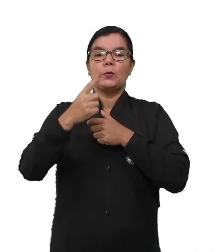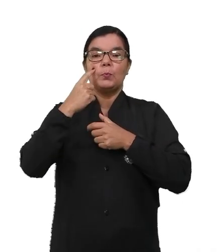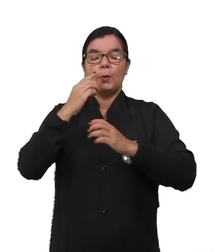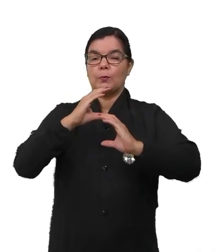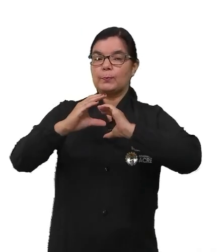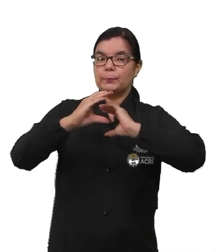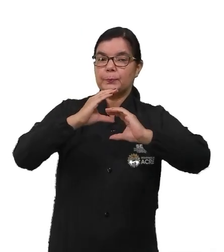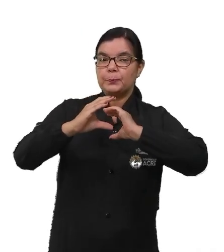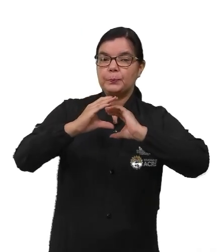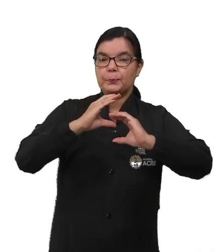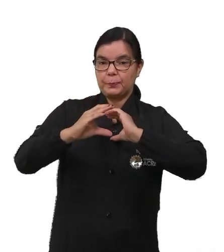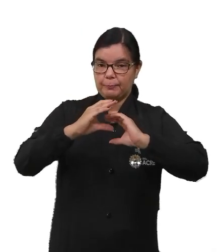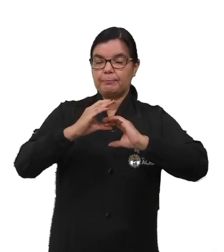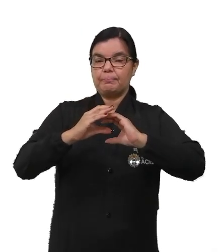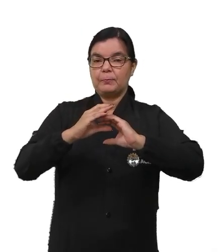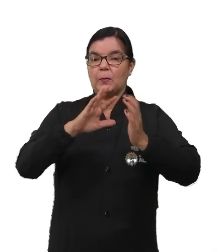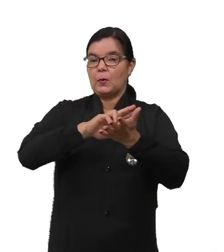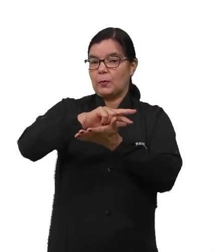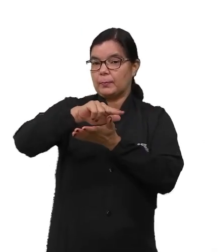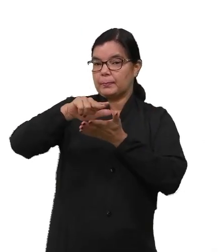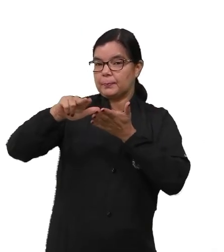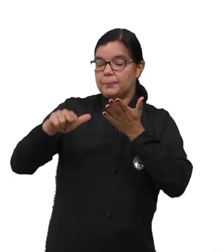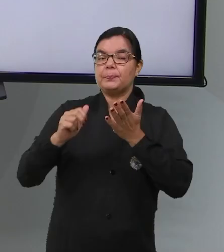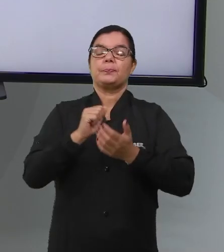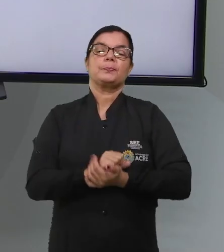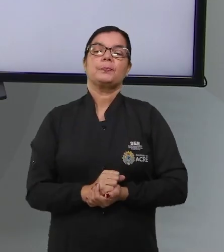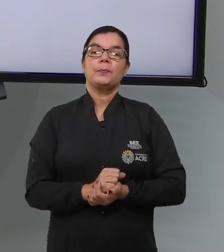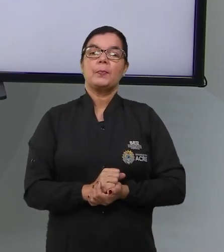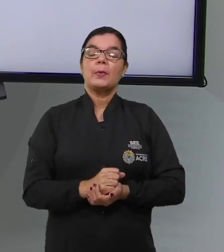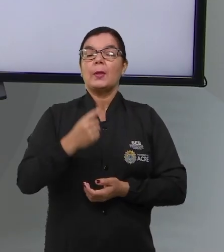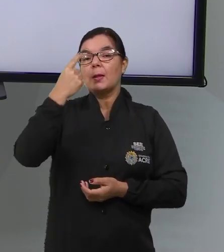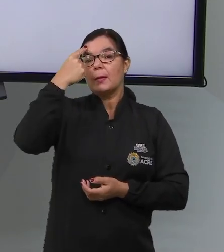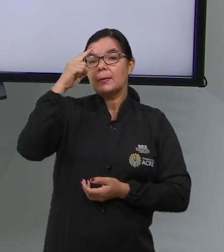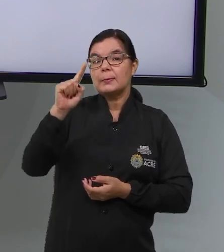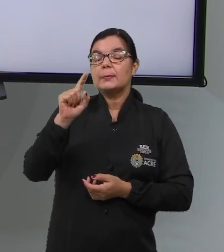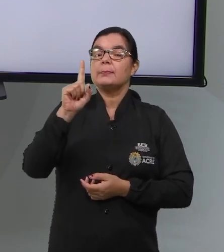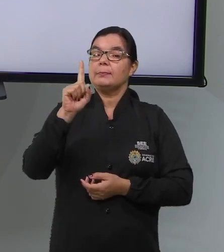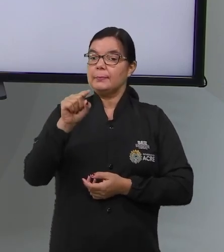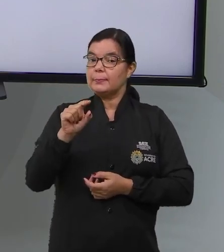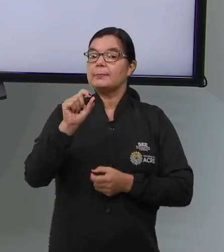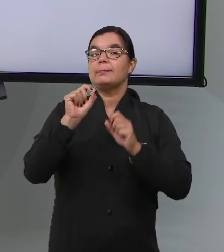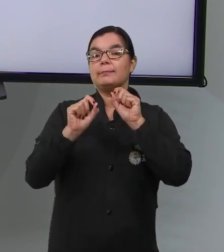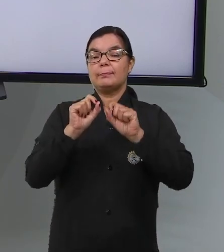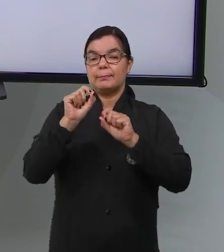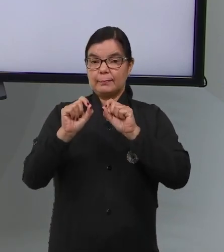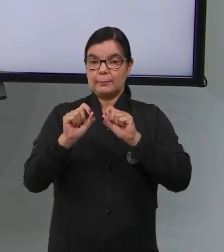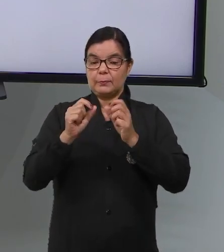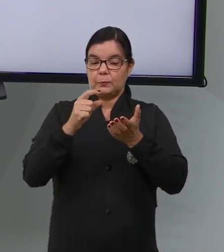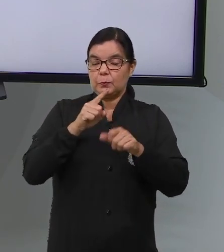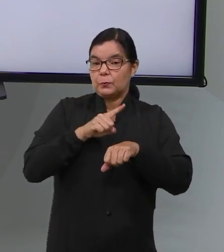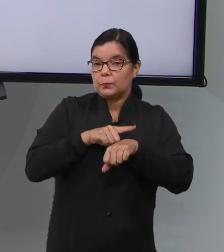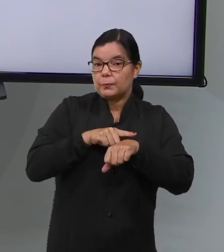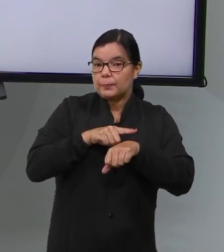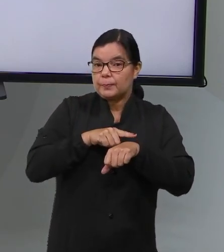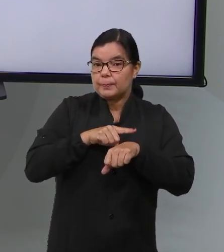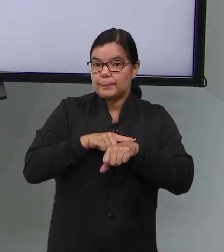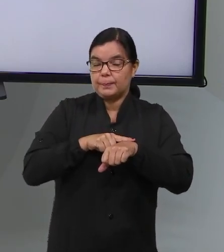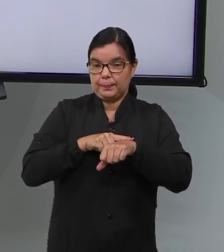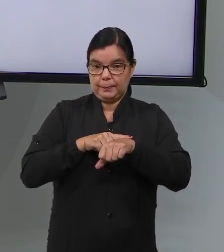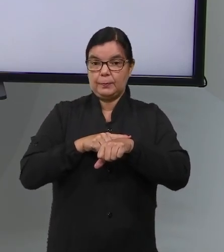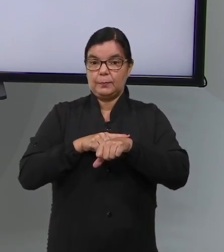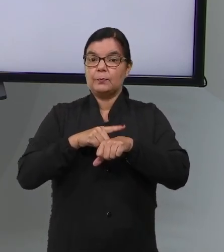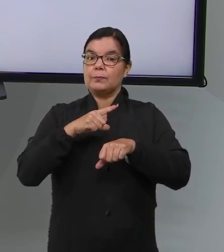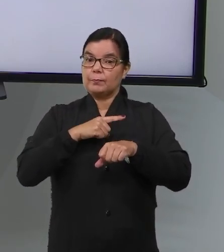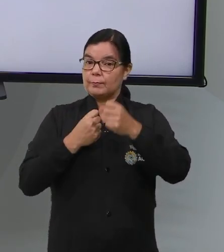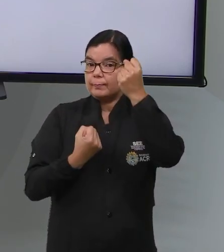de meios de comunicação de massa. Então, a ideia é justamente essa. A partir do momento em que o